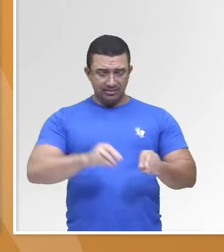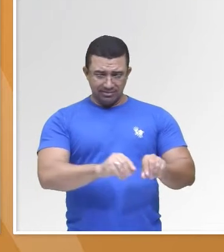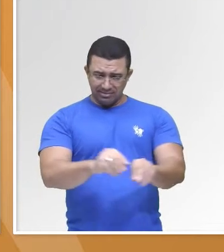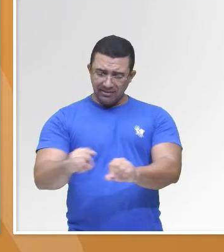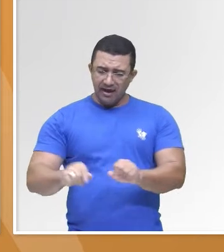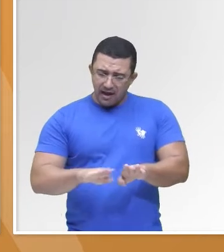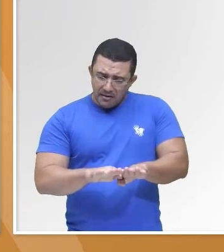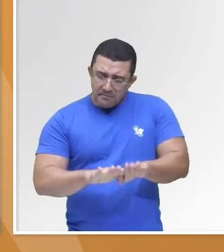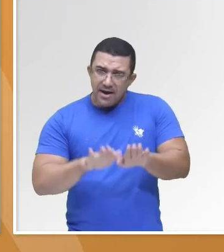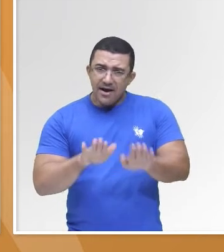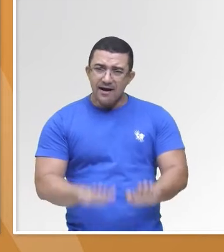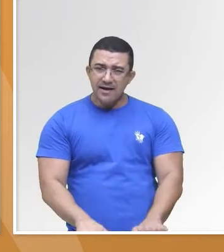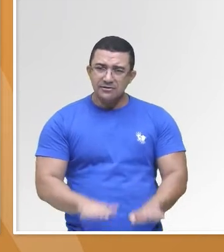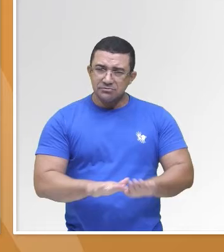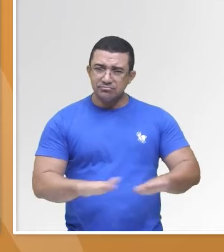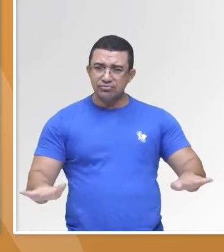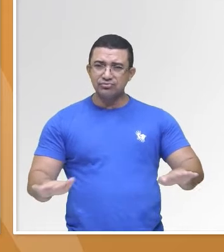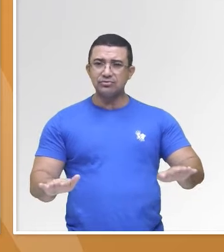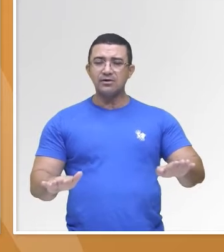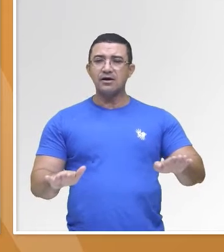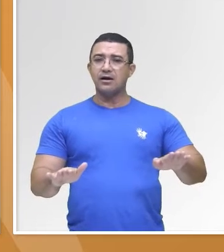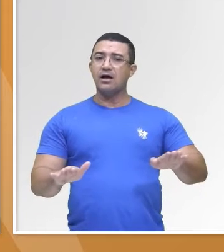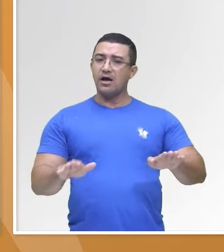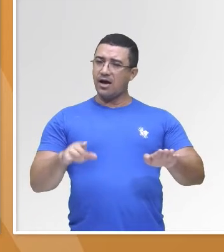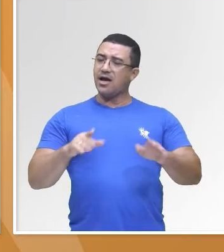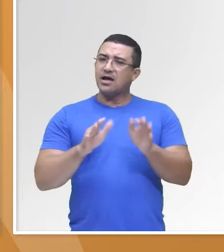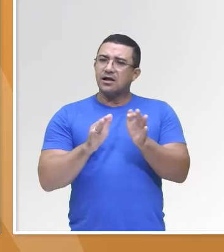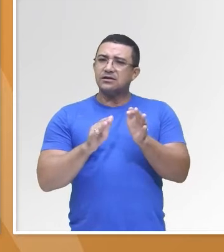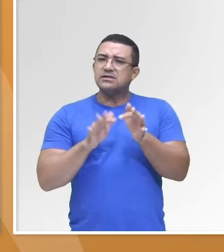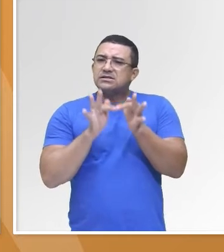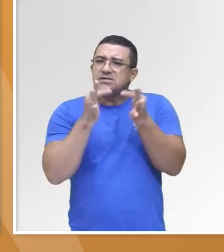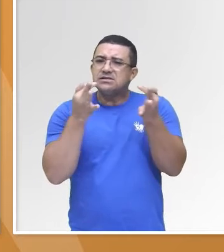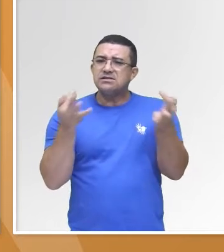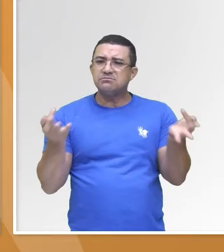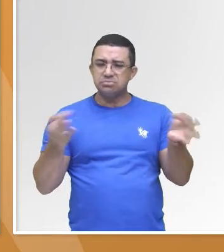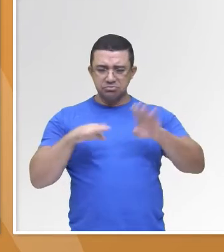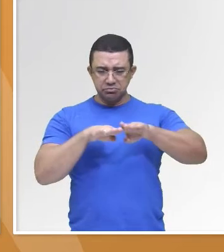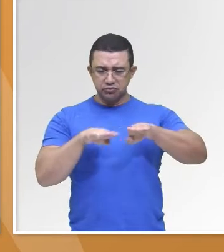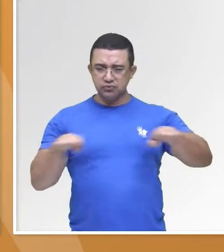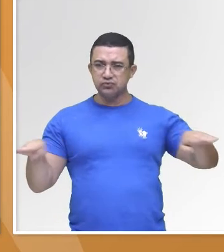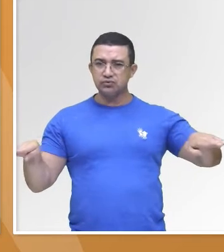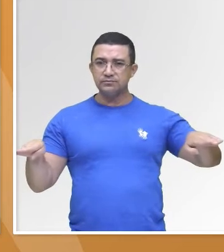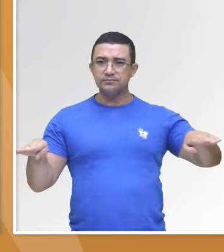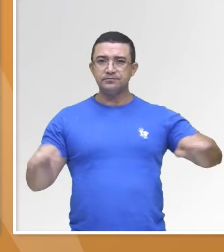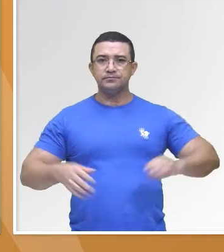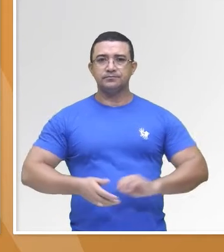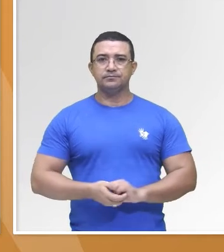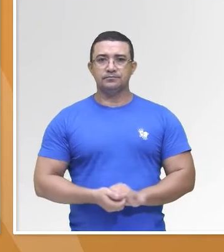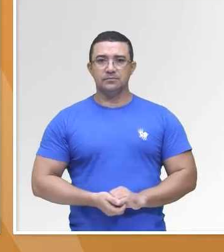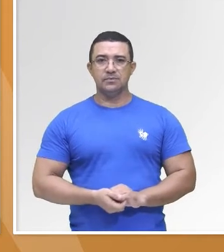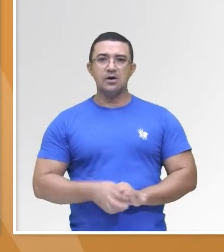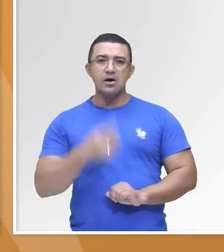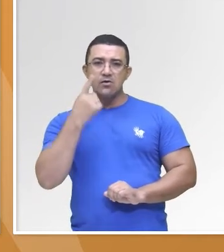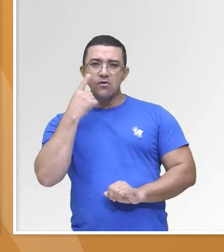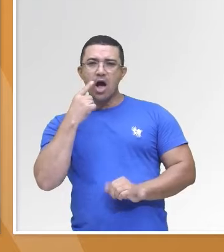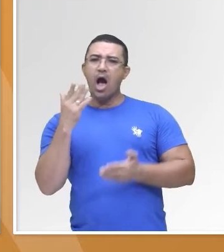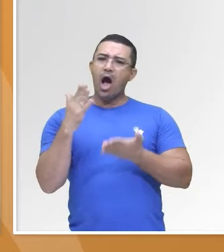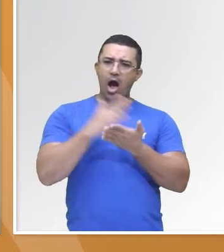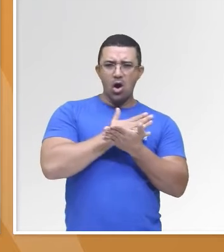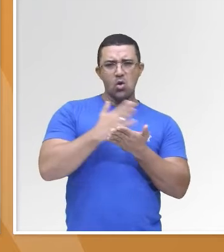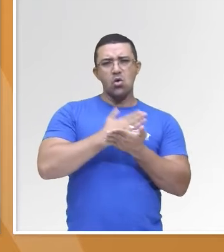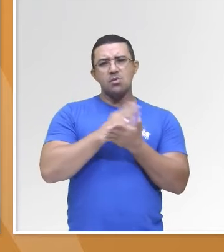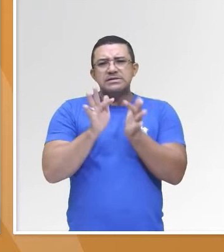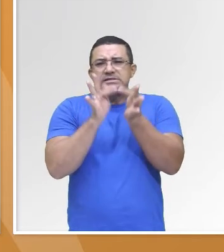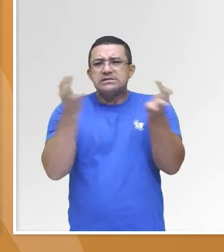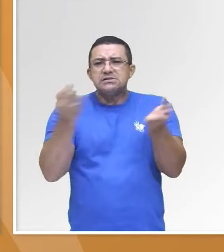baixas, o relevo ele é bastante suave. Vocês estão vendo na imagem que tem ali, né, como se fossem algumas colinas ali na